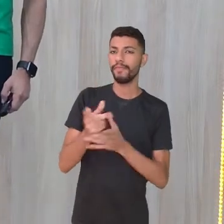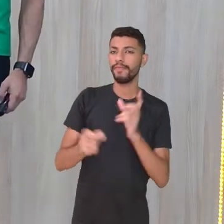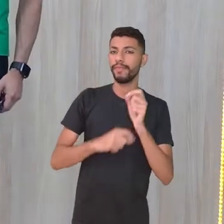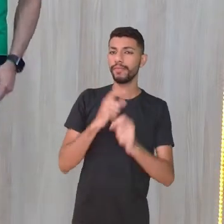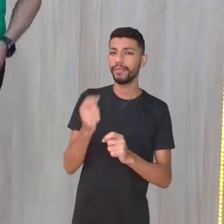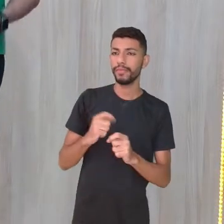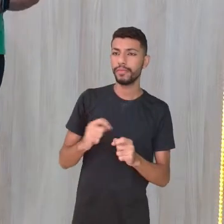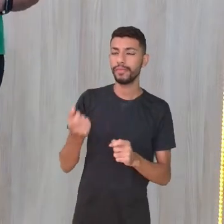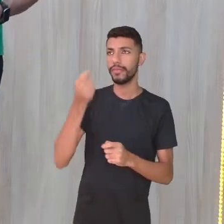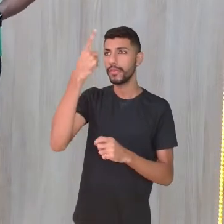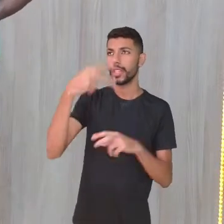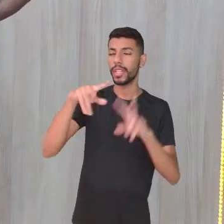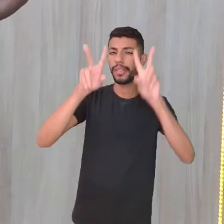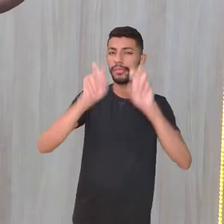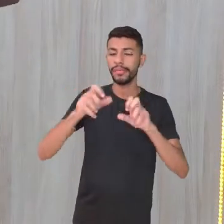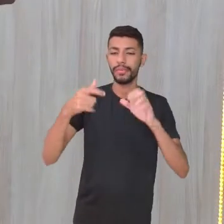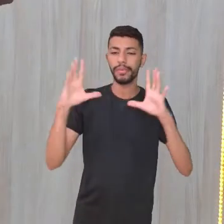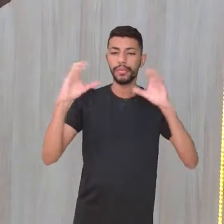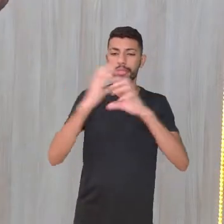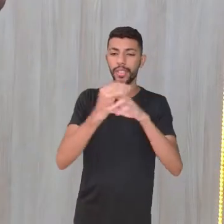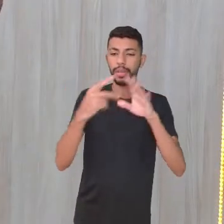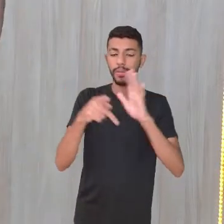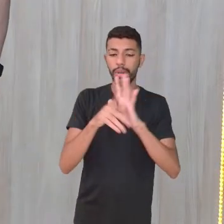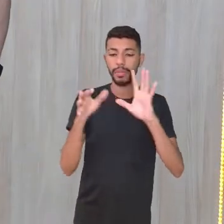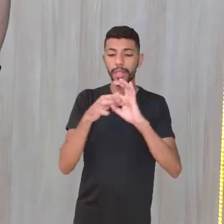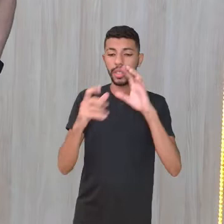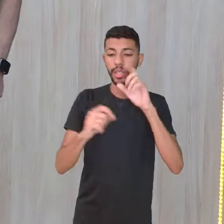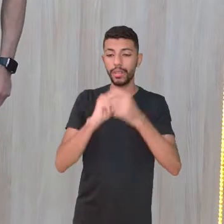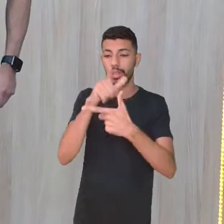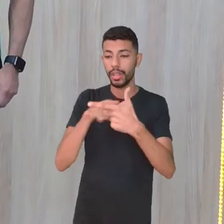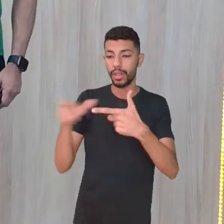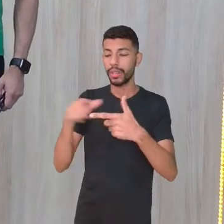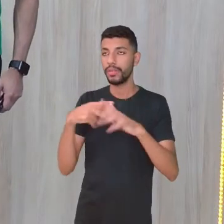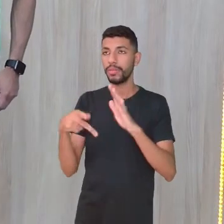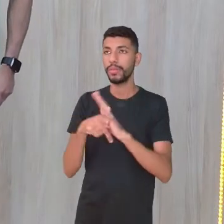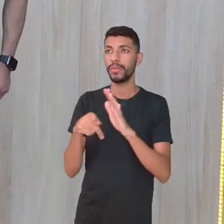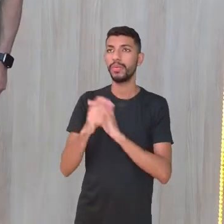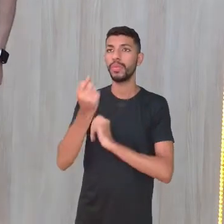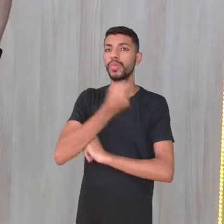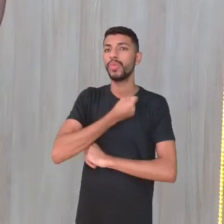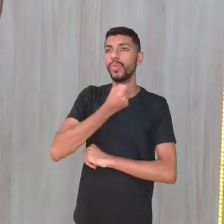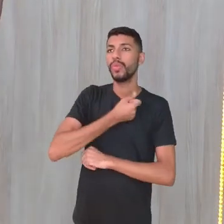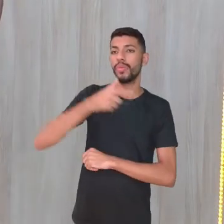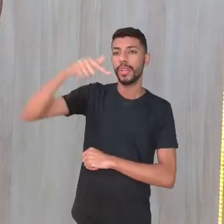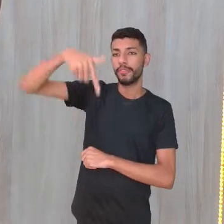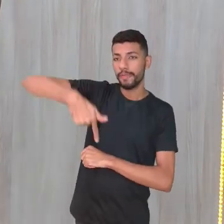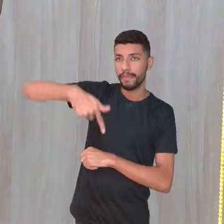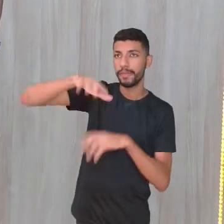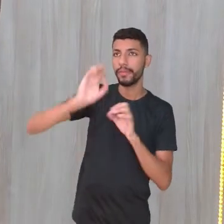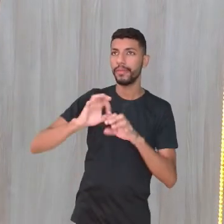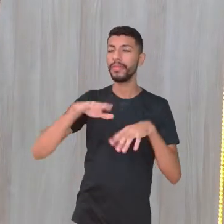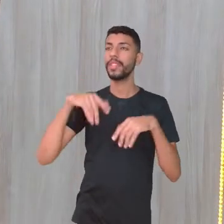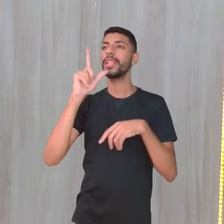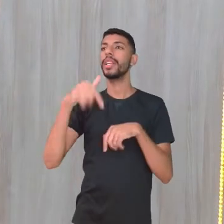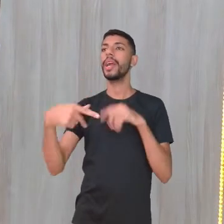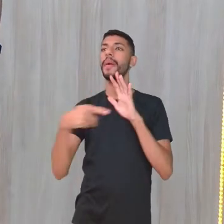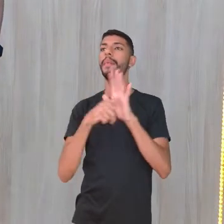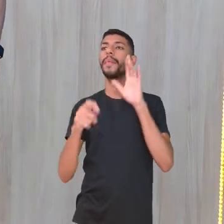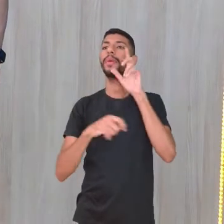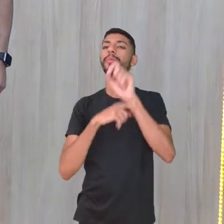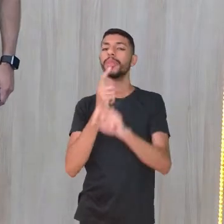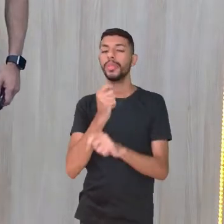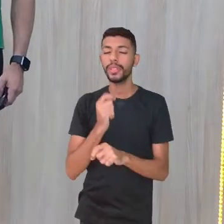das operações, falando aí das divisões desses números racionais, que são